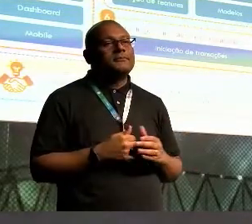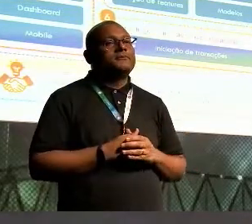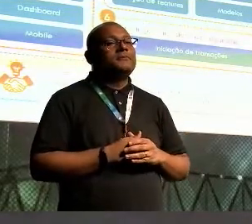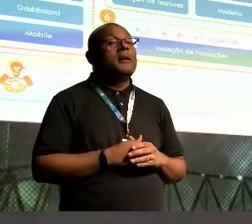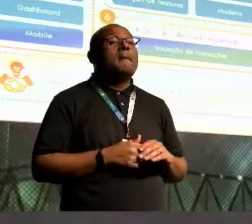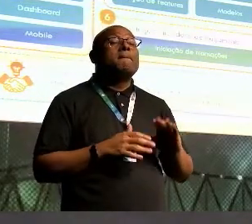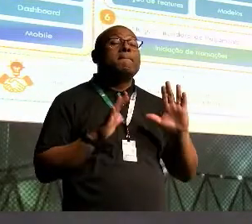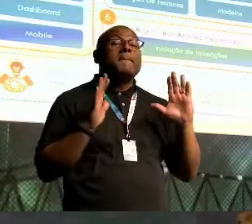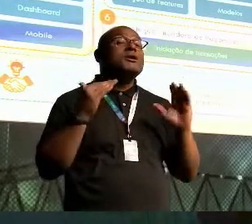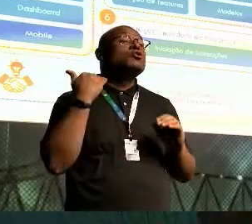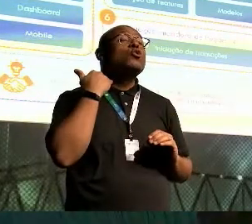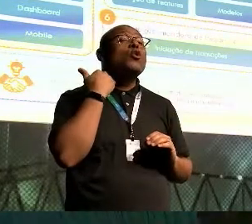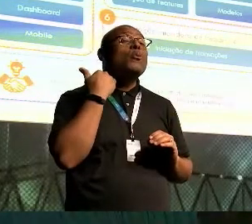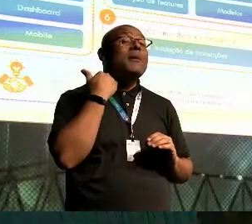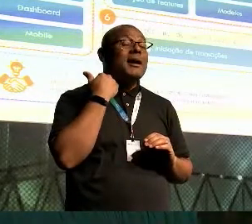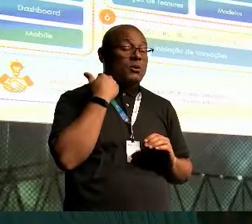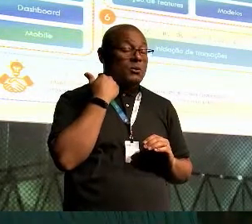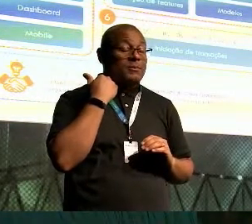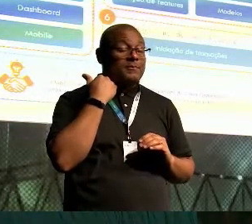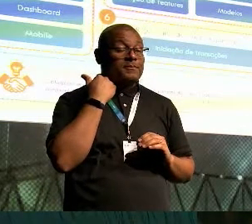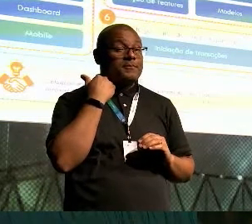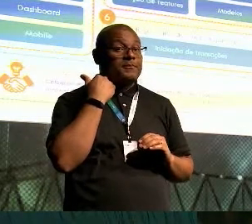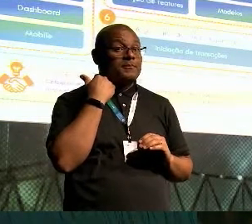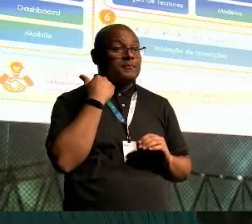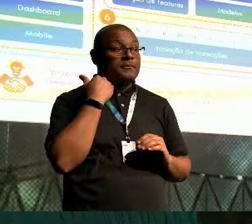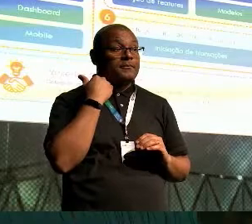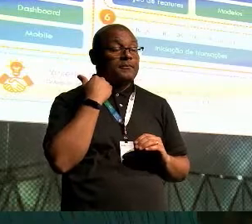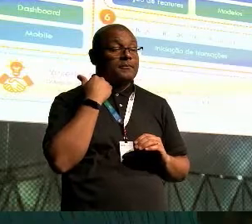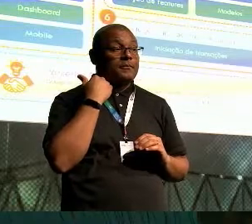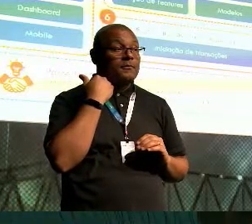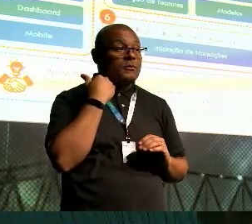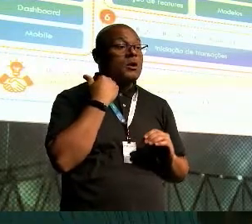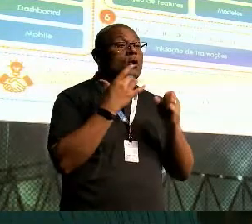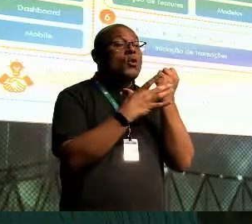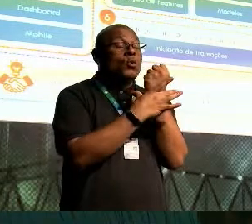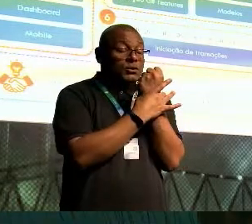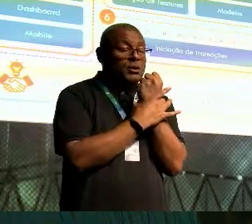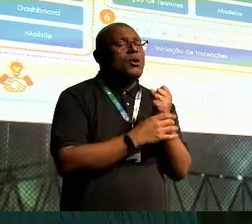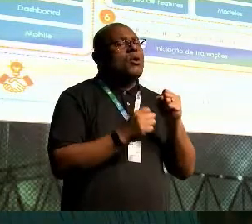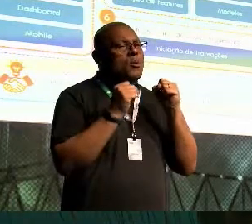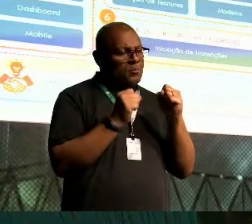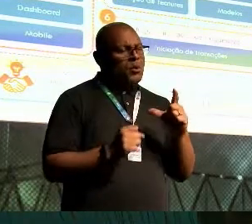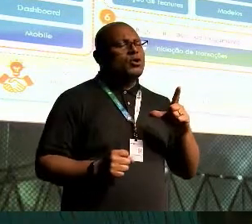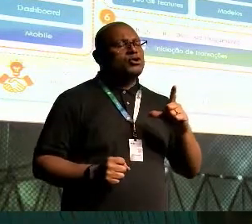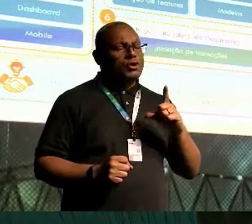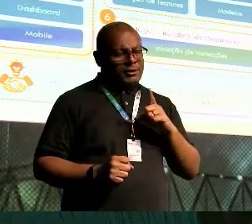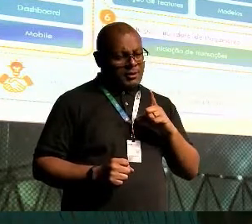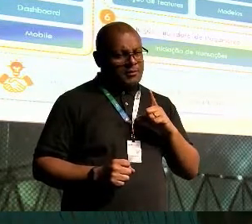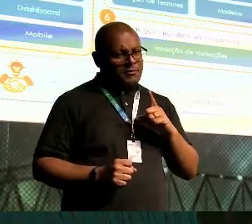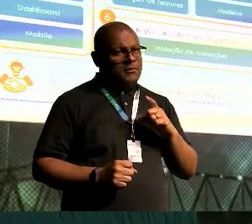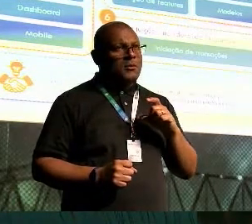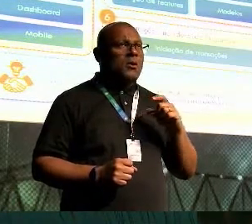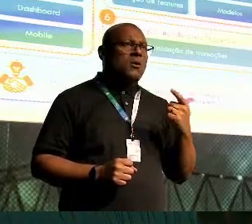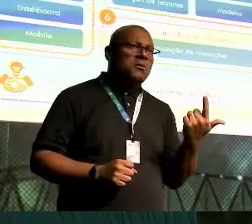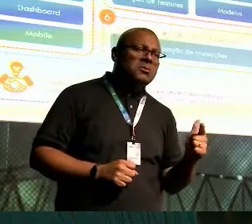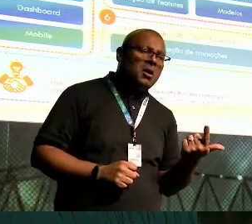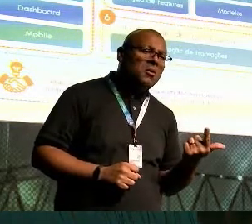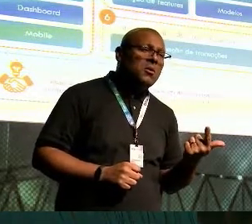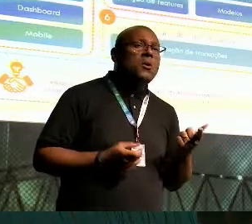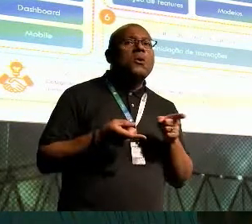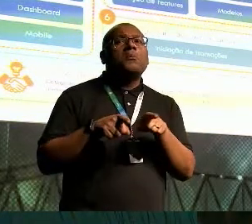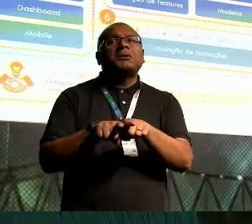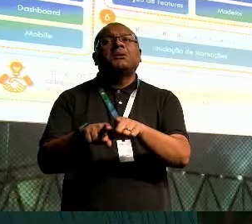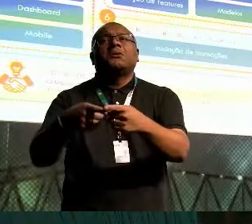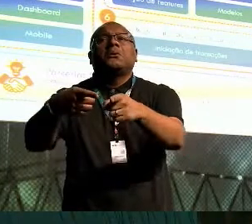Só que aí, o banco, até no máximo, o seguro, ele pode ter, seguro viagem, ou não. Ou ele pode ter